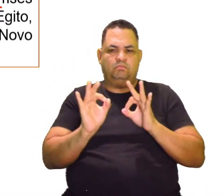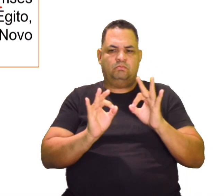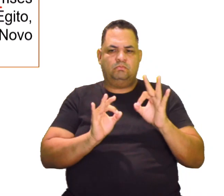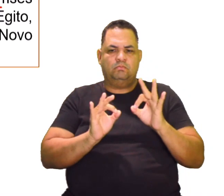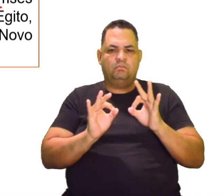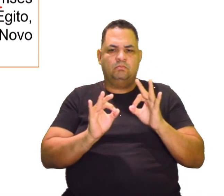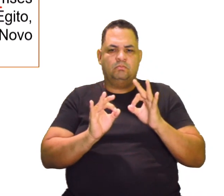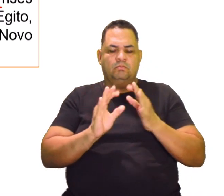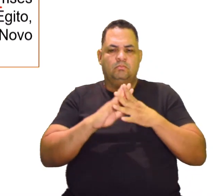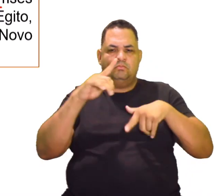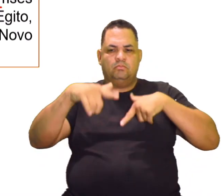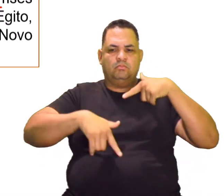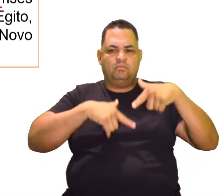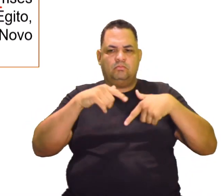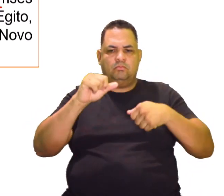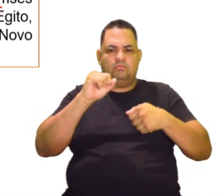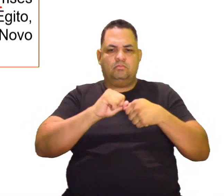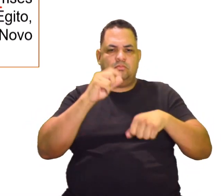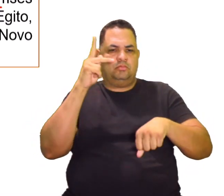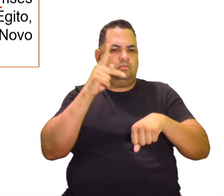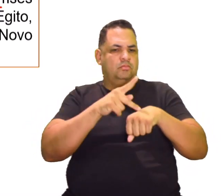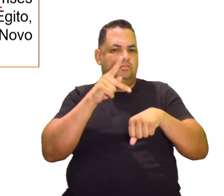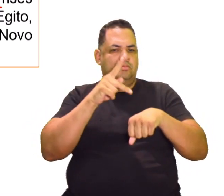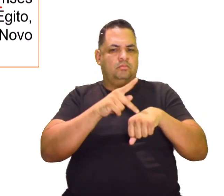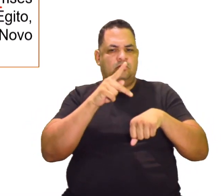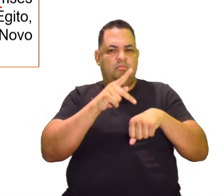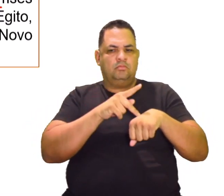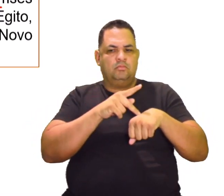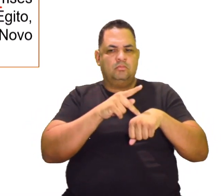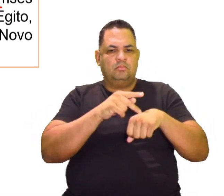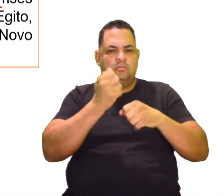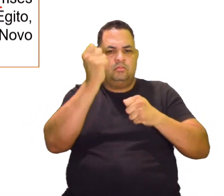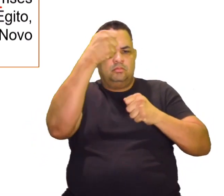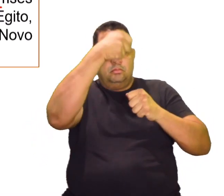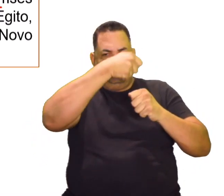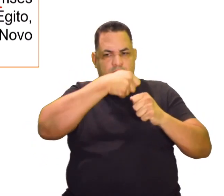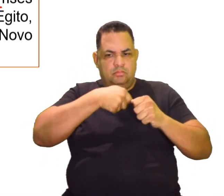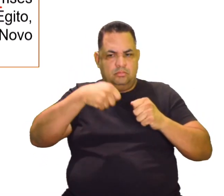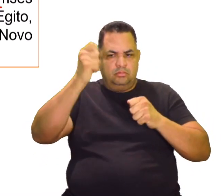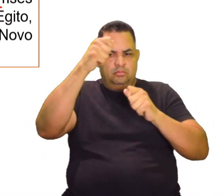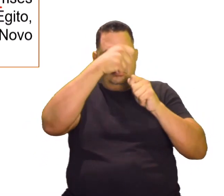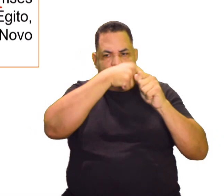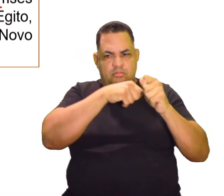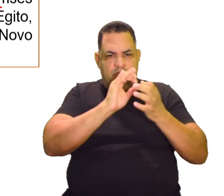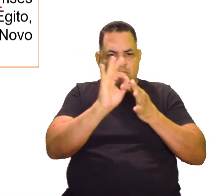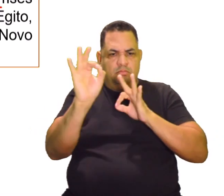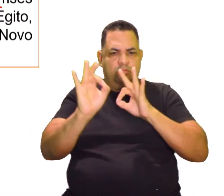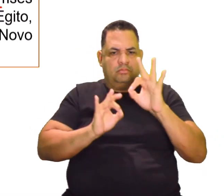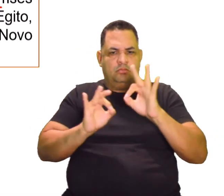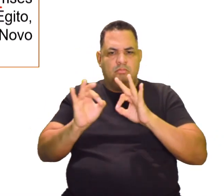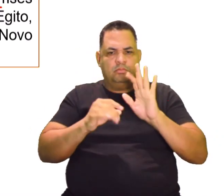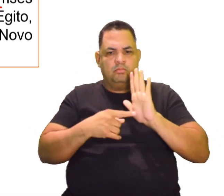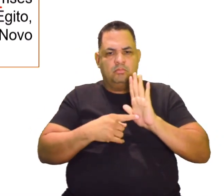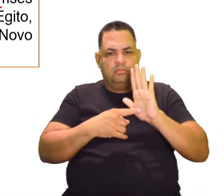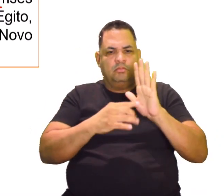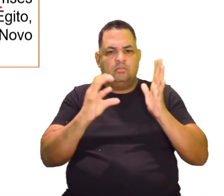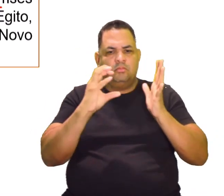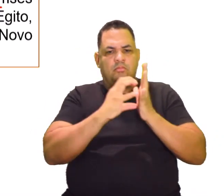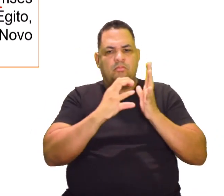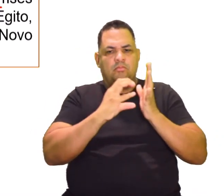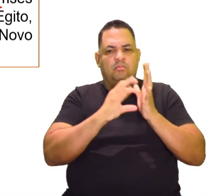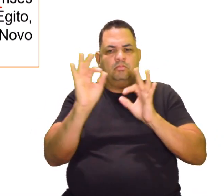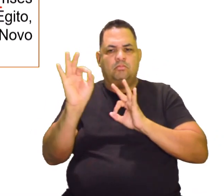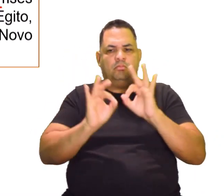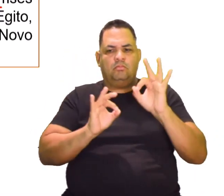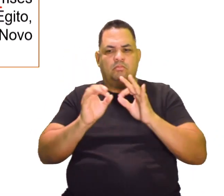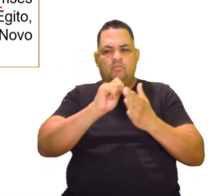esse trabalho era feito em pedra, né? Esculpido em pedras, e que eram a forma de